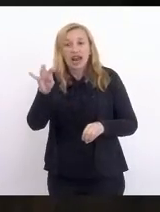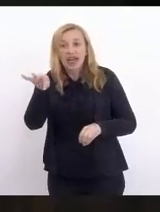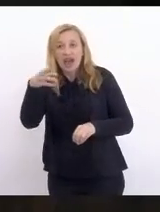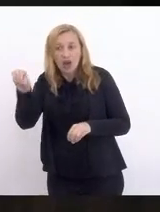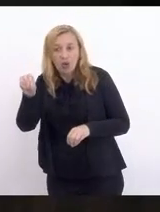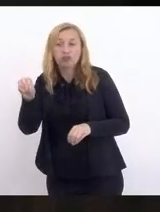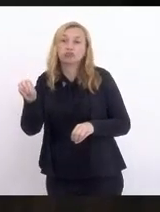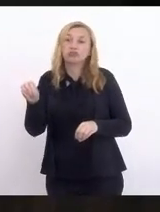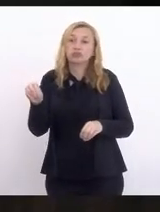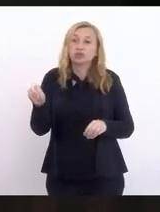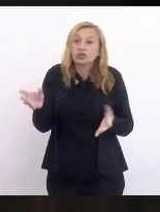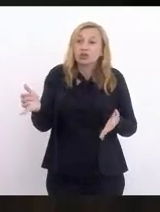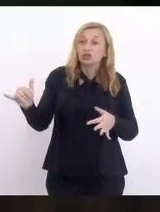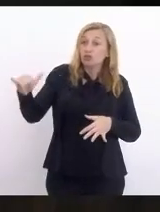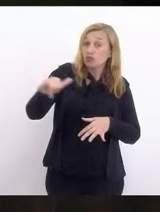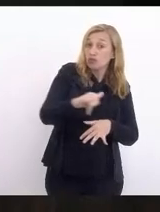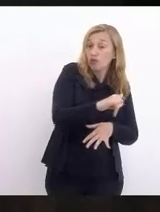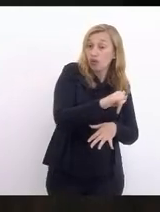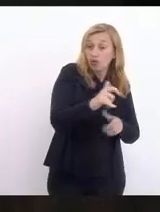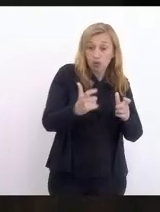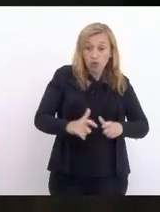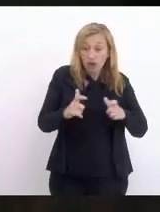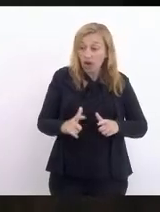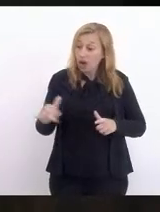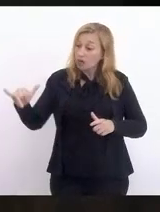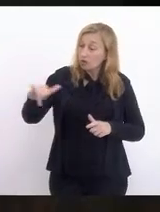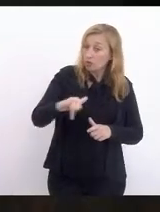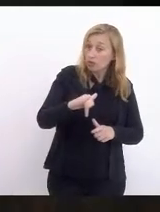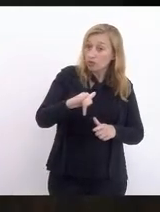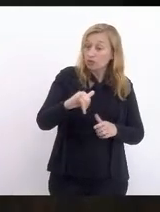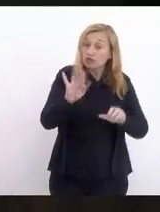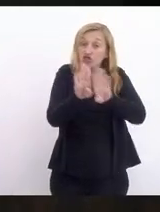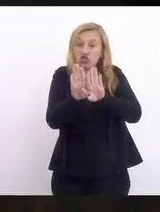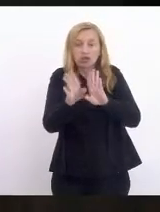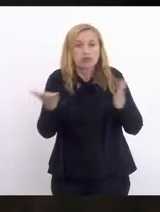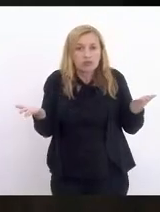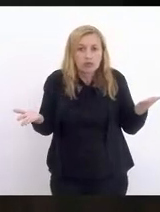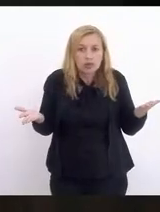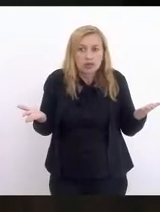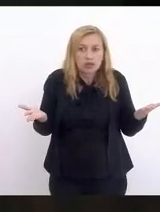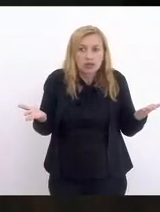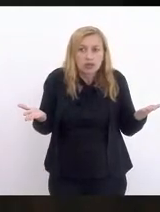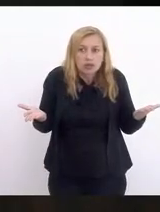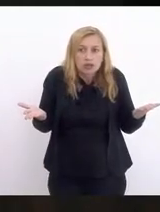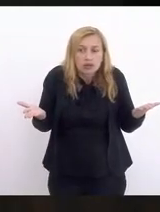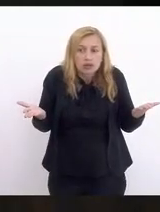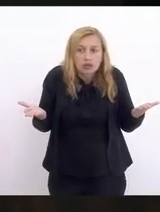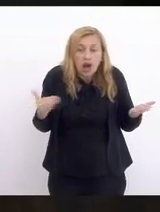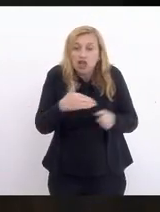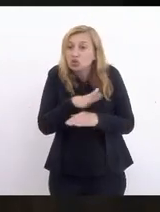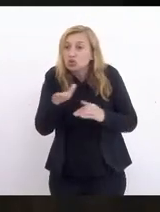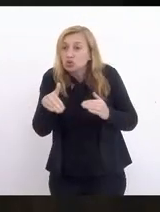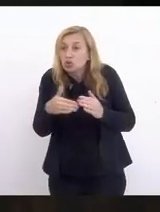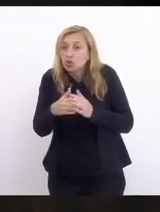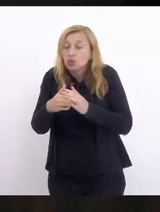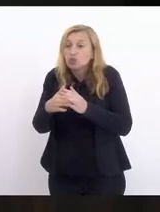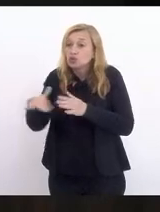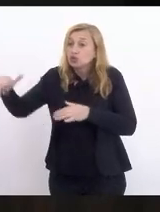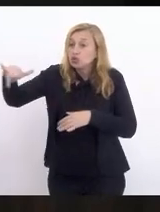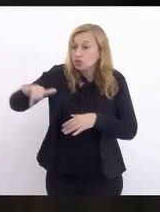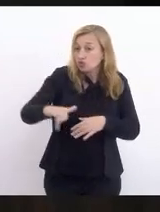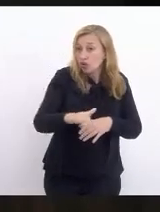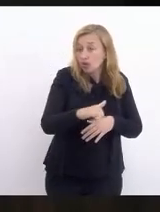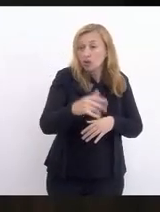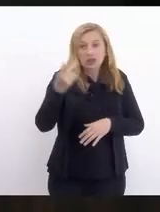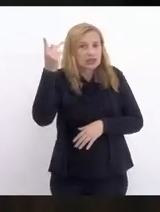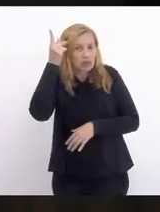vamos ter um voo Regional e um voo no aeroporto internacional fechado é é a em todas as conexões Vai